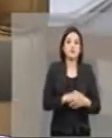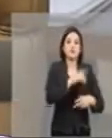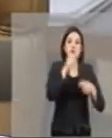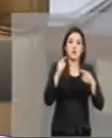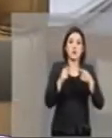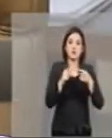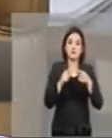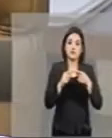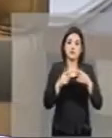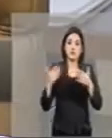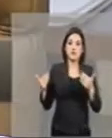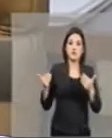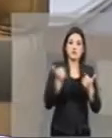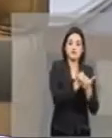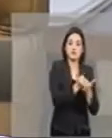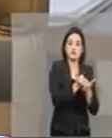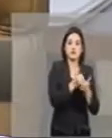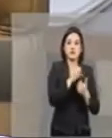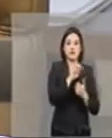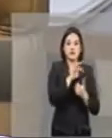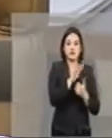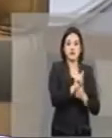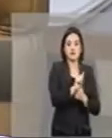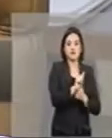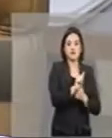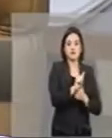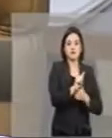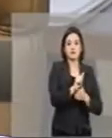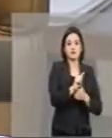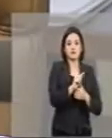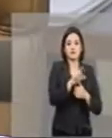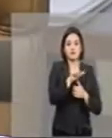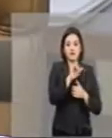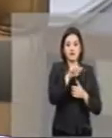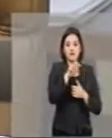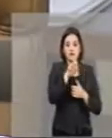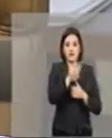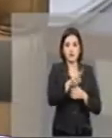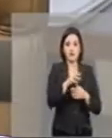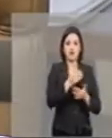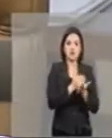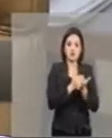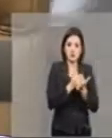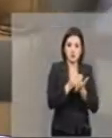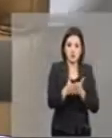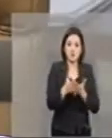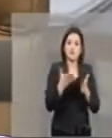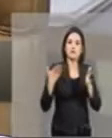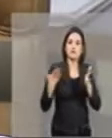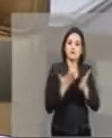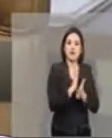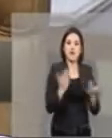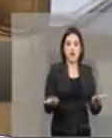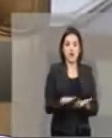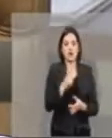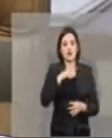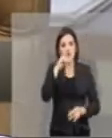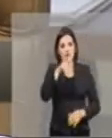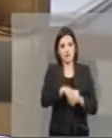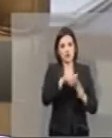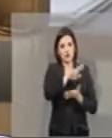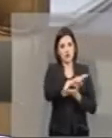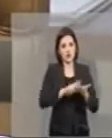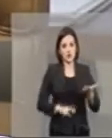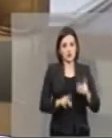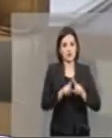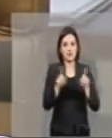Tribunal Federal, na linha da liminar que tinha sido inicialmente deferida e que agora já tem o voto não apenas do relator,